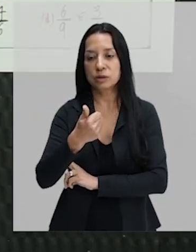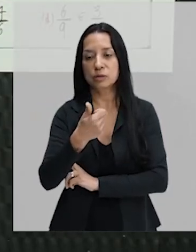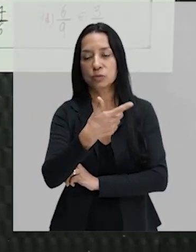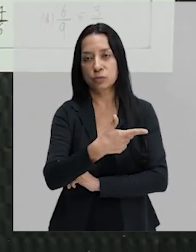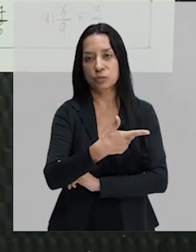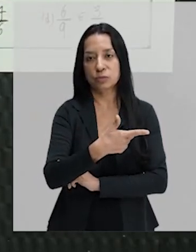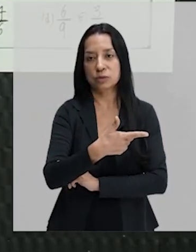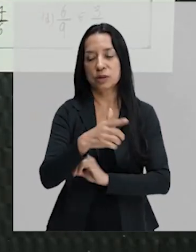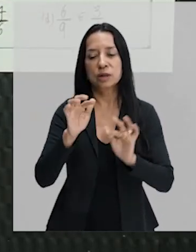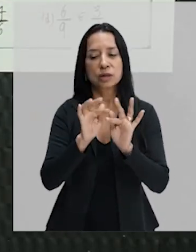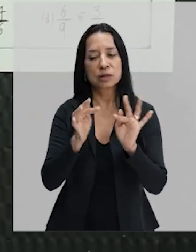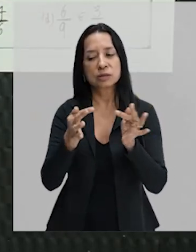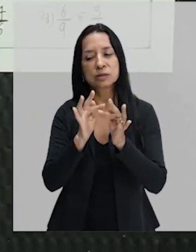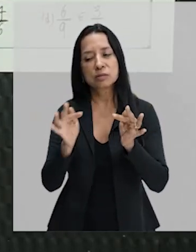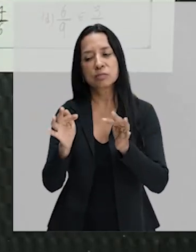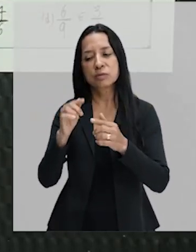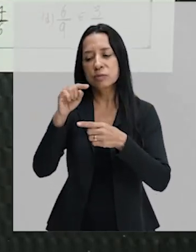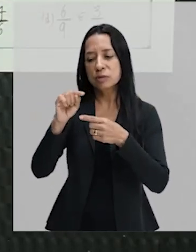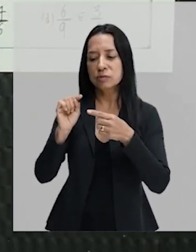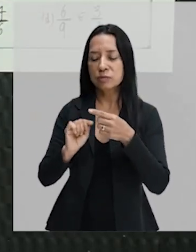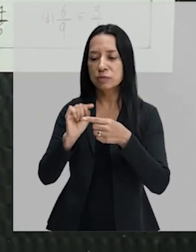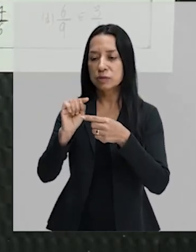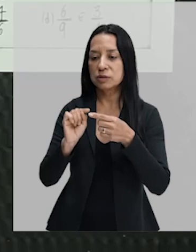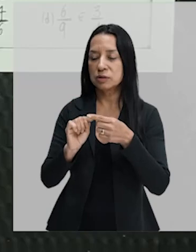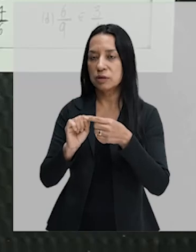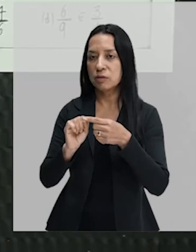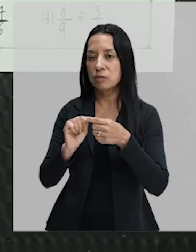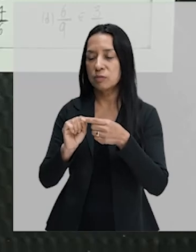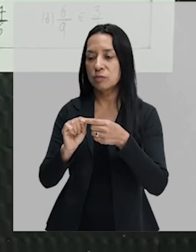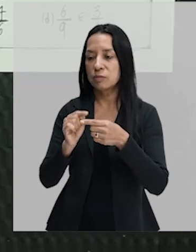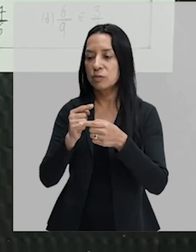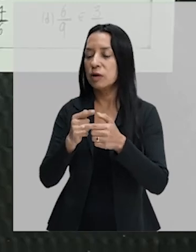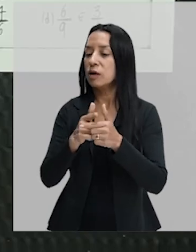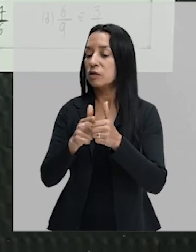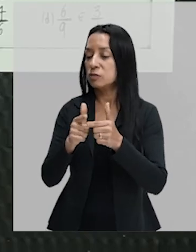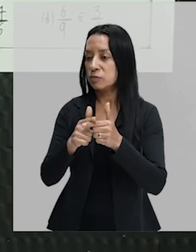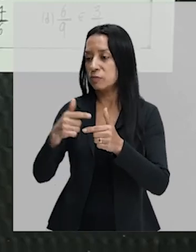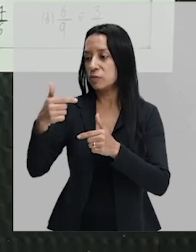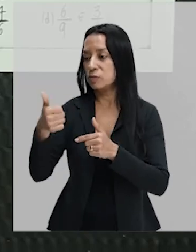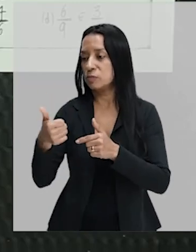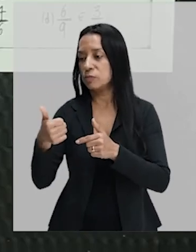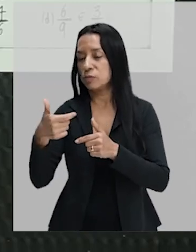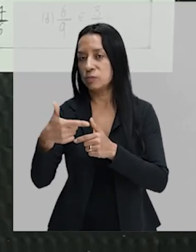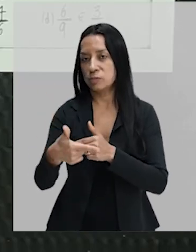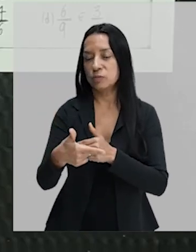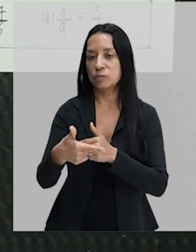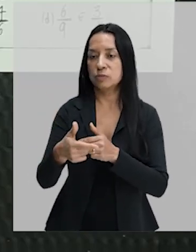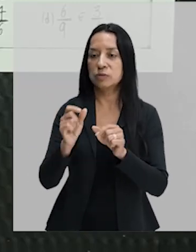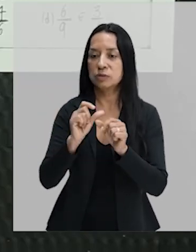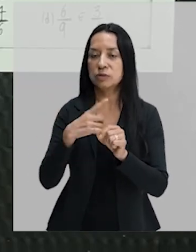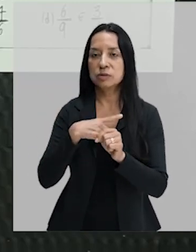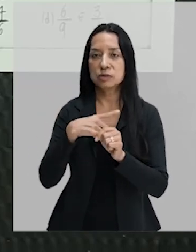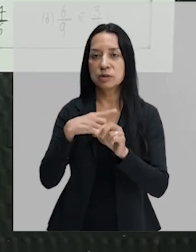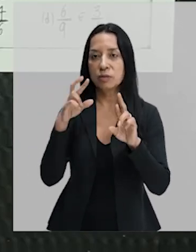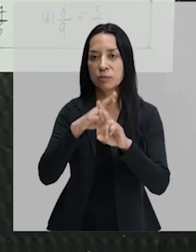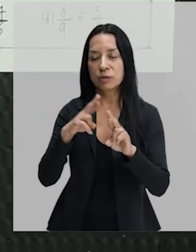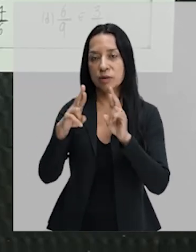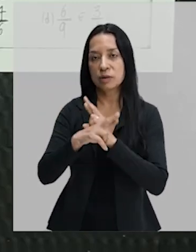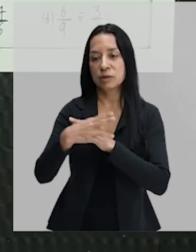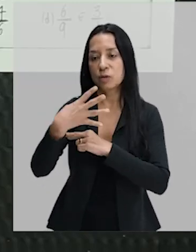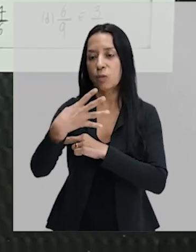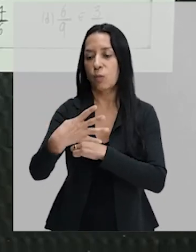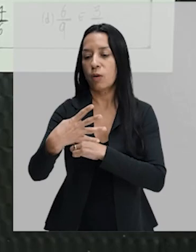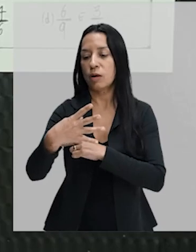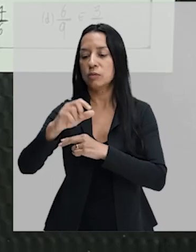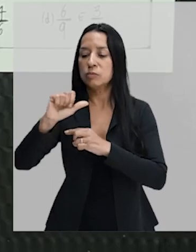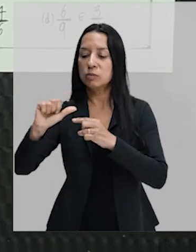fração, né, você pode dividir aqui tanto o numerador quanto o denominador por 12, você vai ter uma relação de 4 para